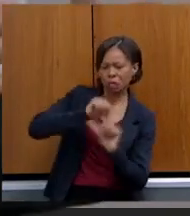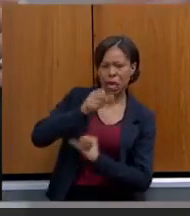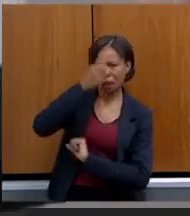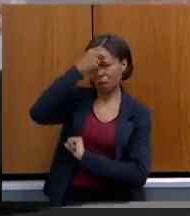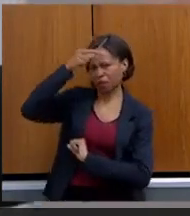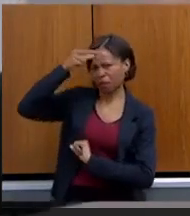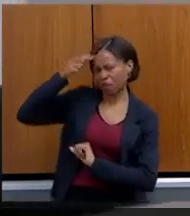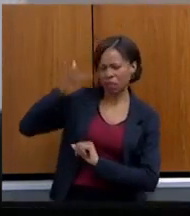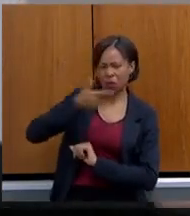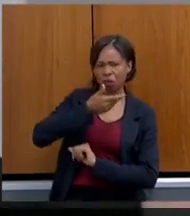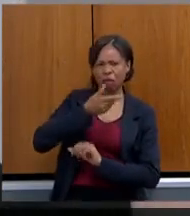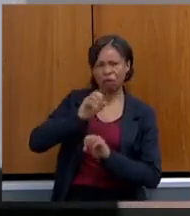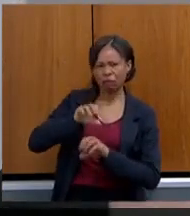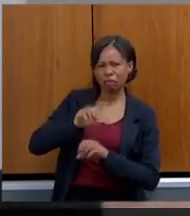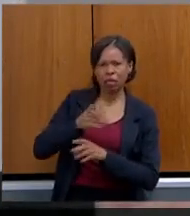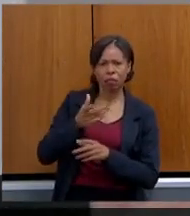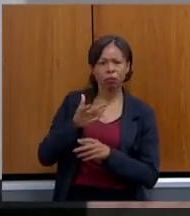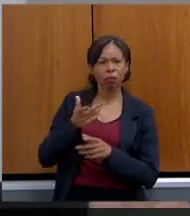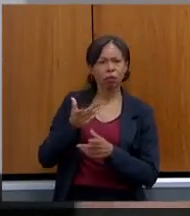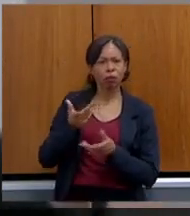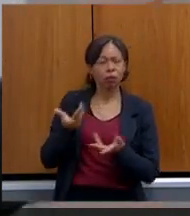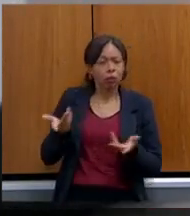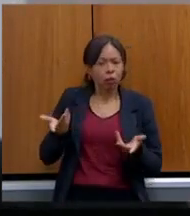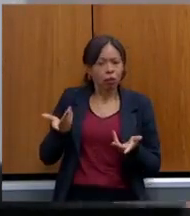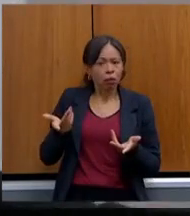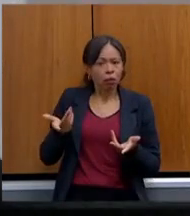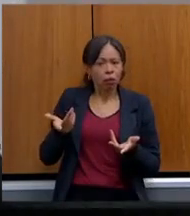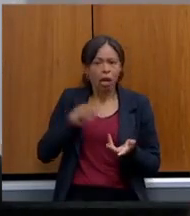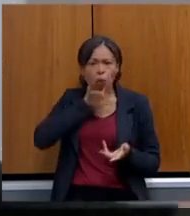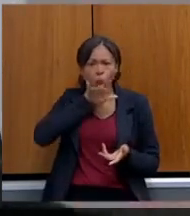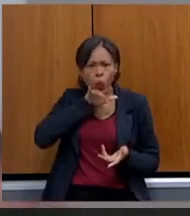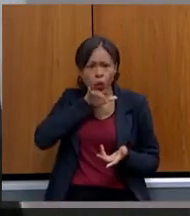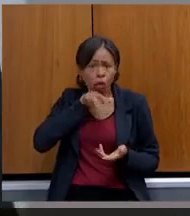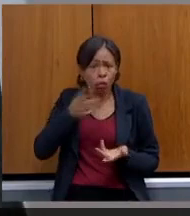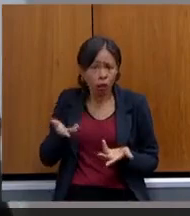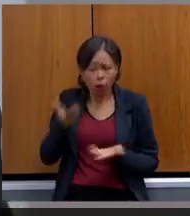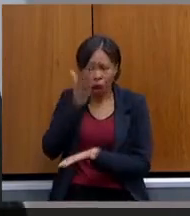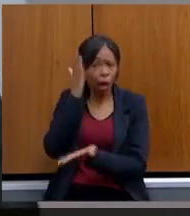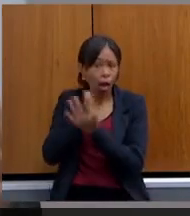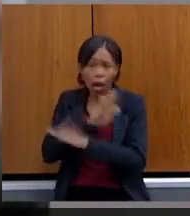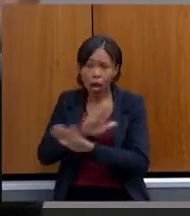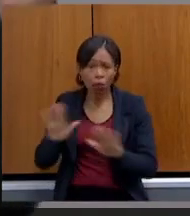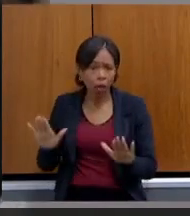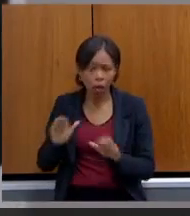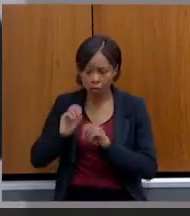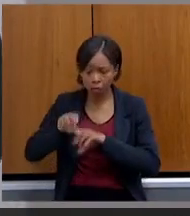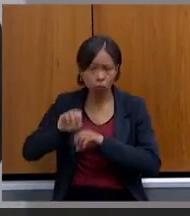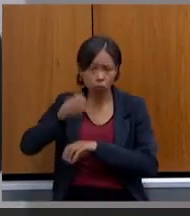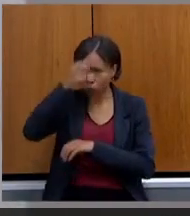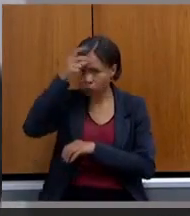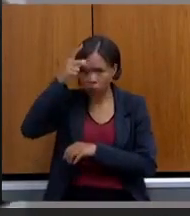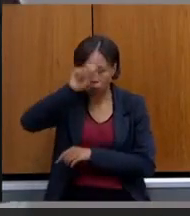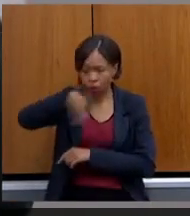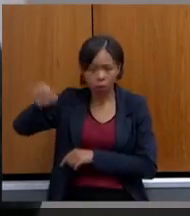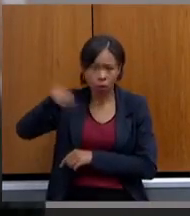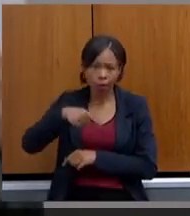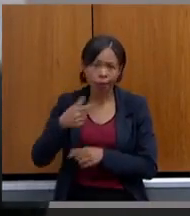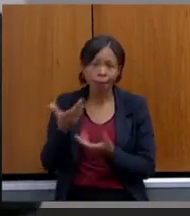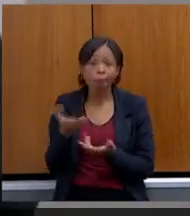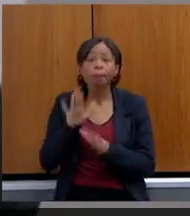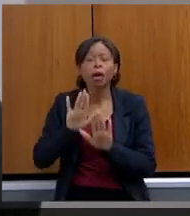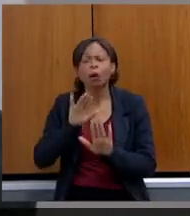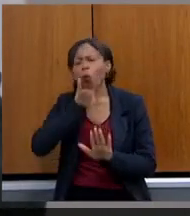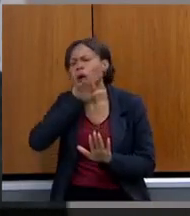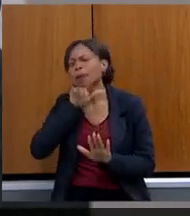o o estudo Municipal se ele é tão ruim assim é ruim para quem né a gente tem que